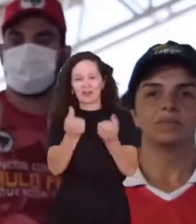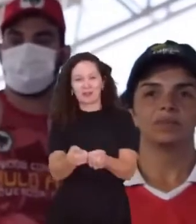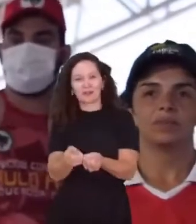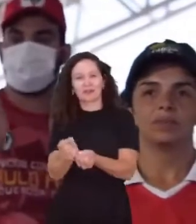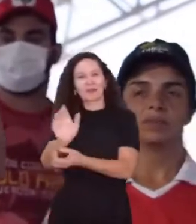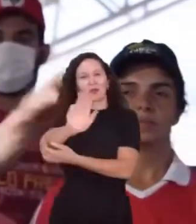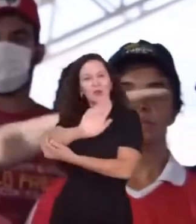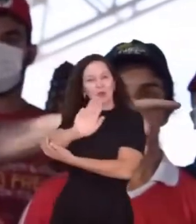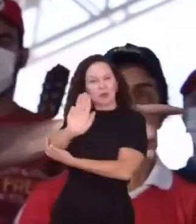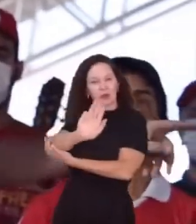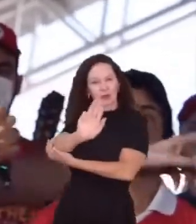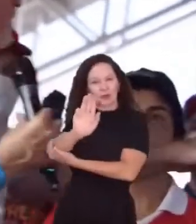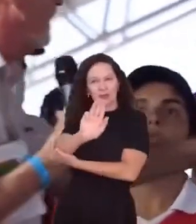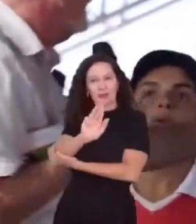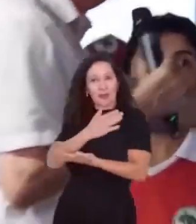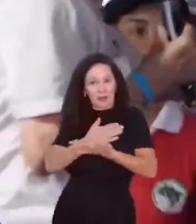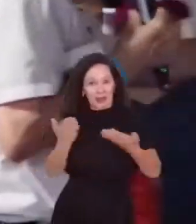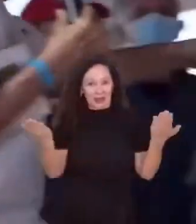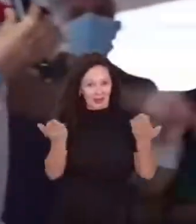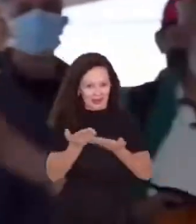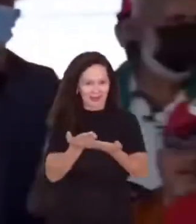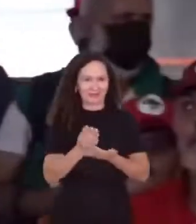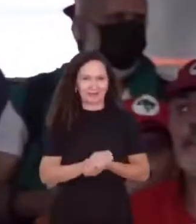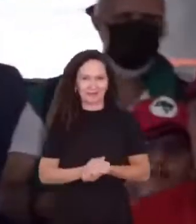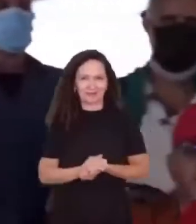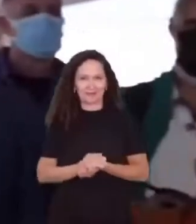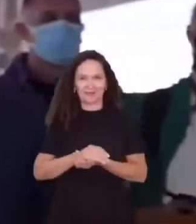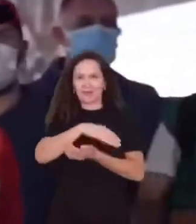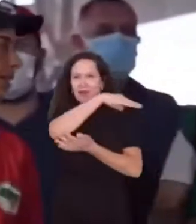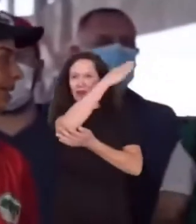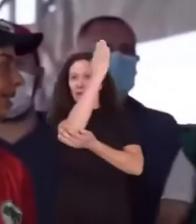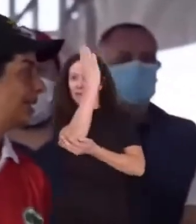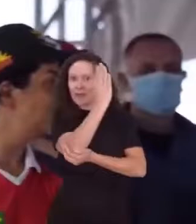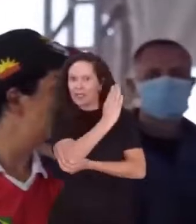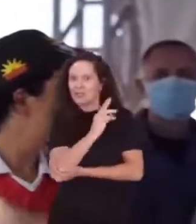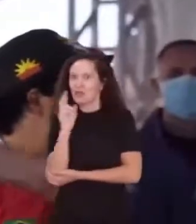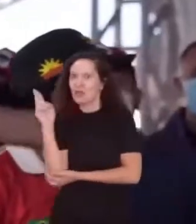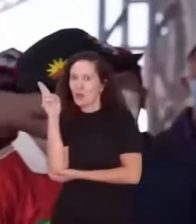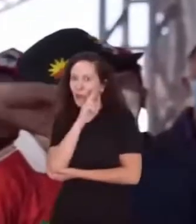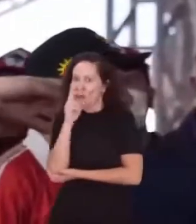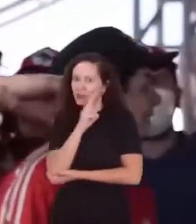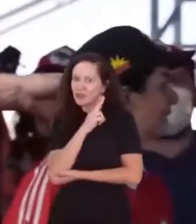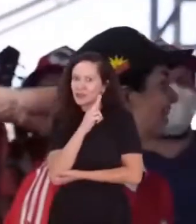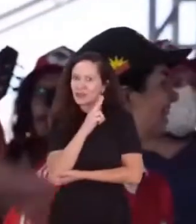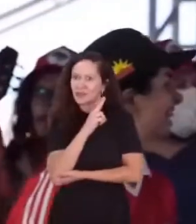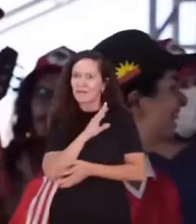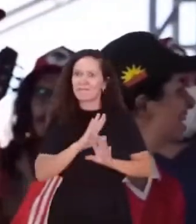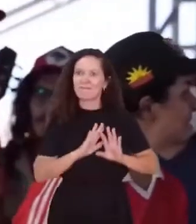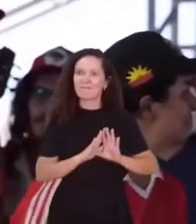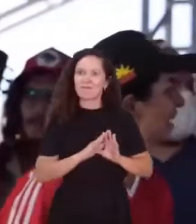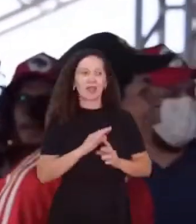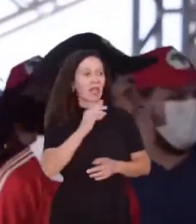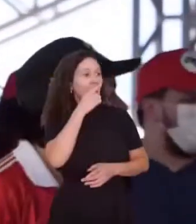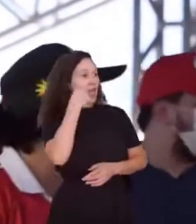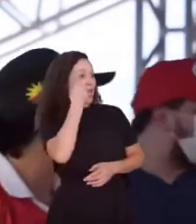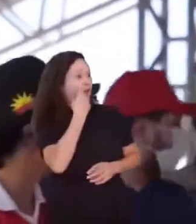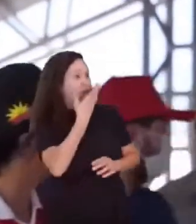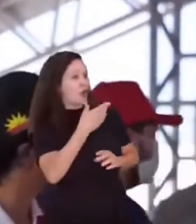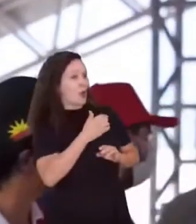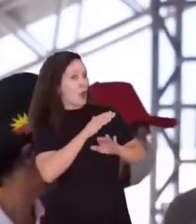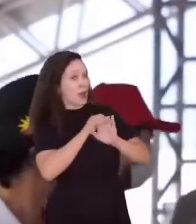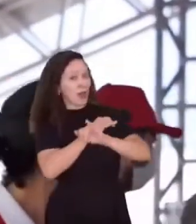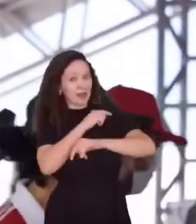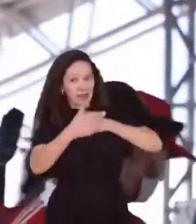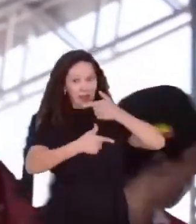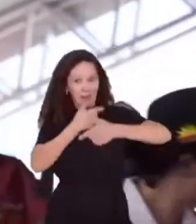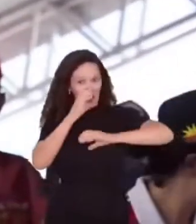Começamos. Brasil urgente. Olha aí o cara. Manuel é advogado e agora virou publicitário. Que